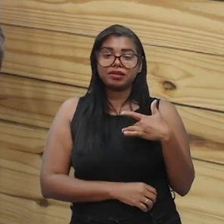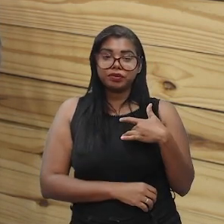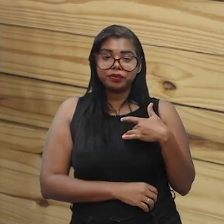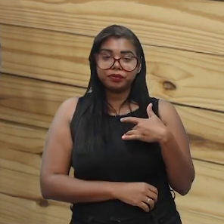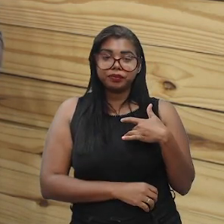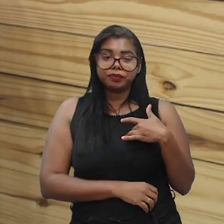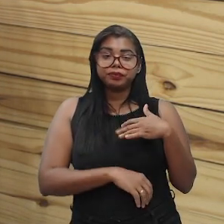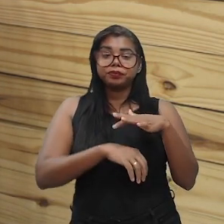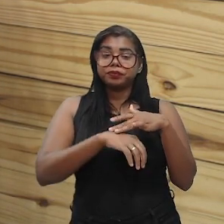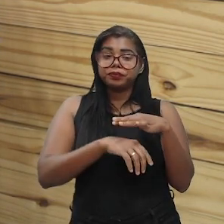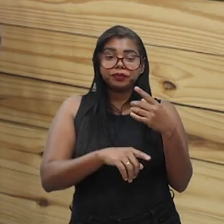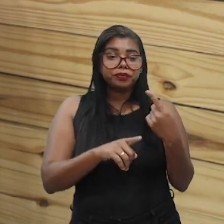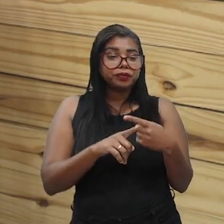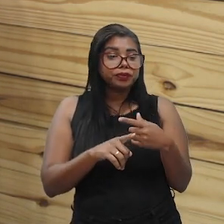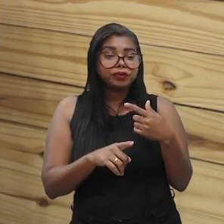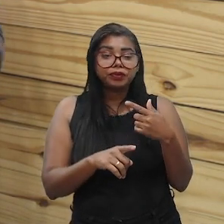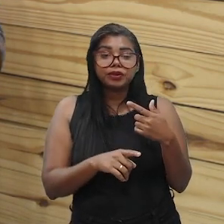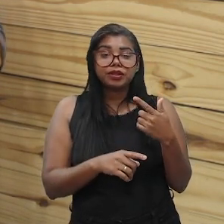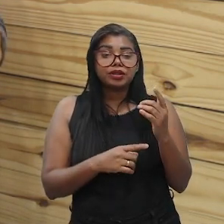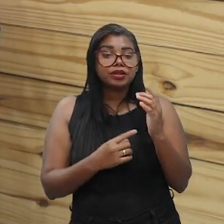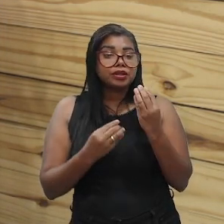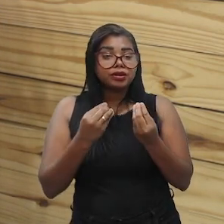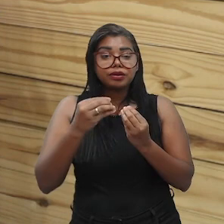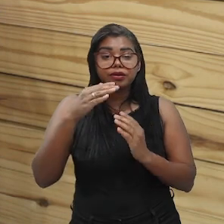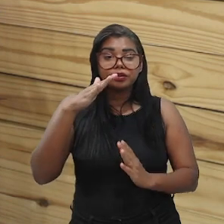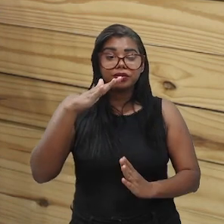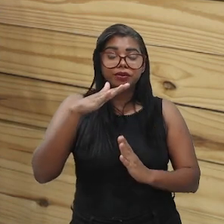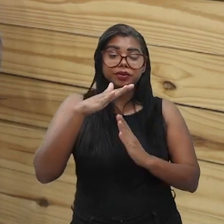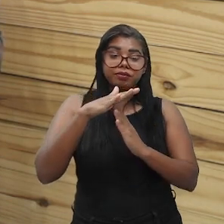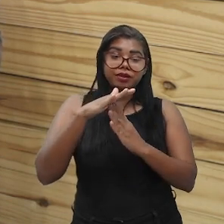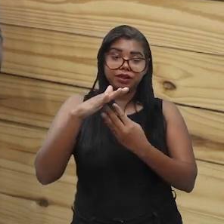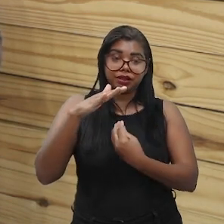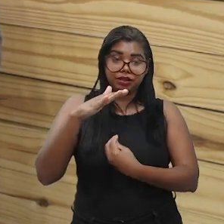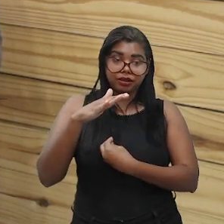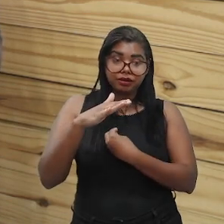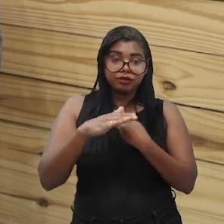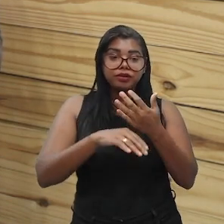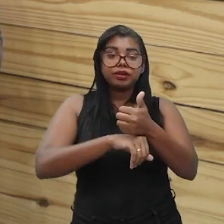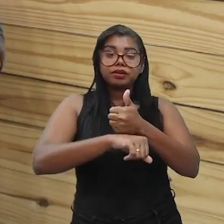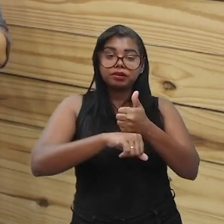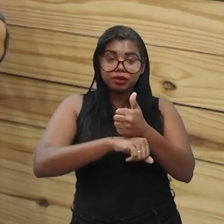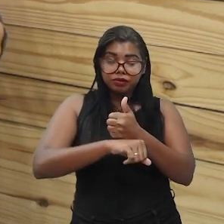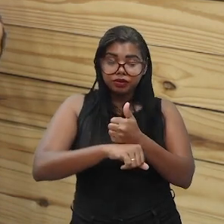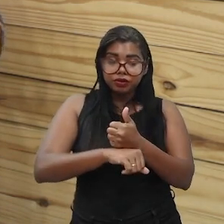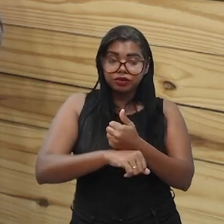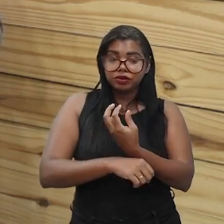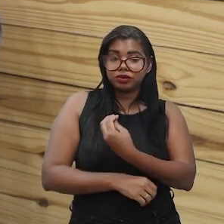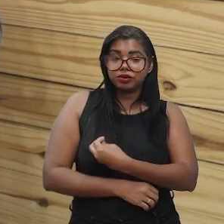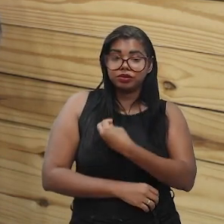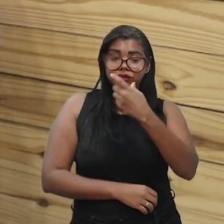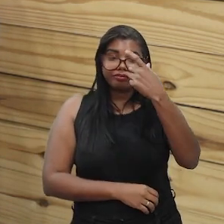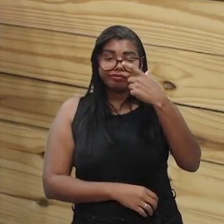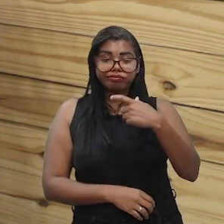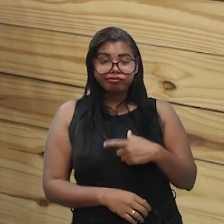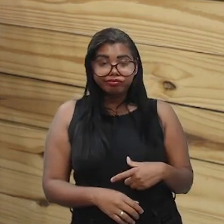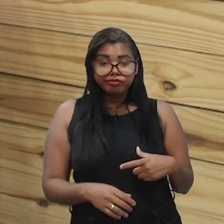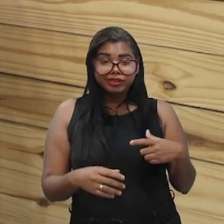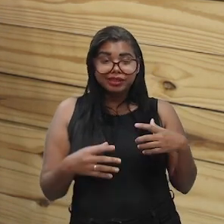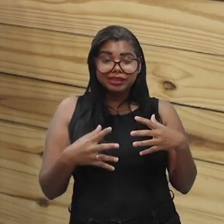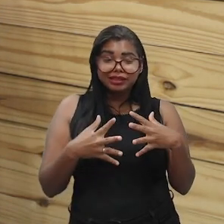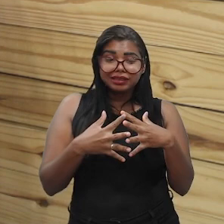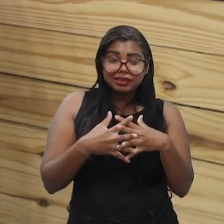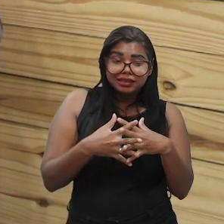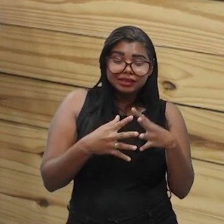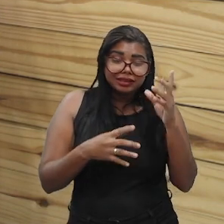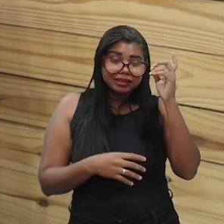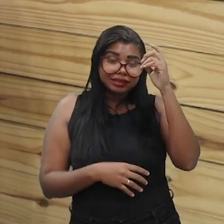por conta de não conseguir estabelecer um limite entre a vida pessoal e a vida profissional. E as duas se tornam tão indissociáveis